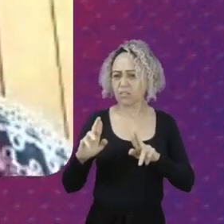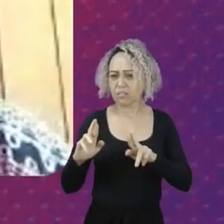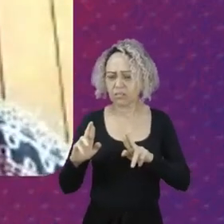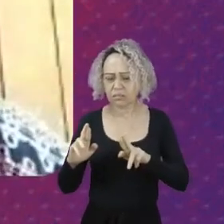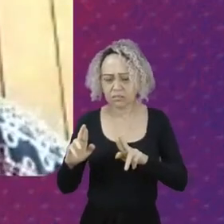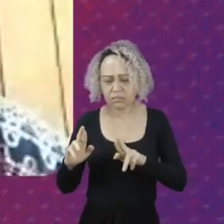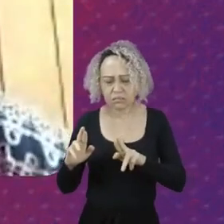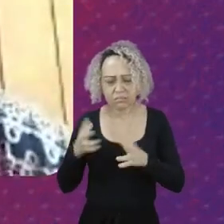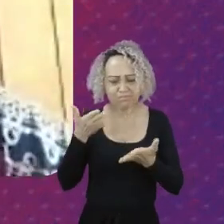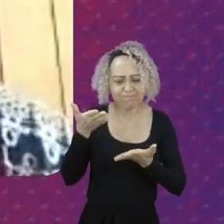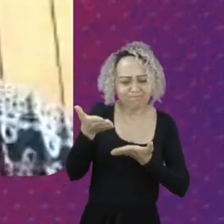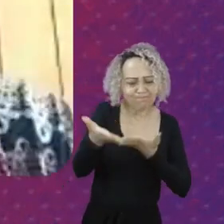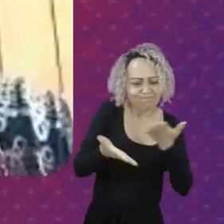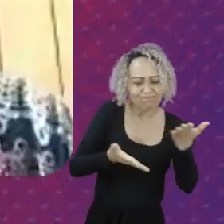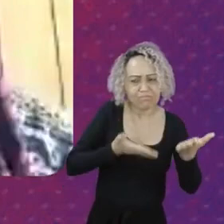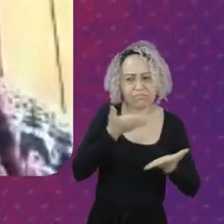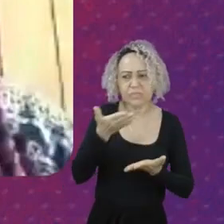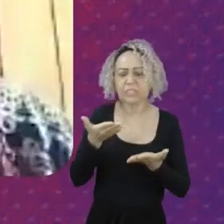praticamente